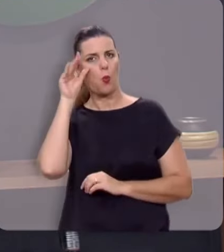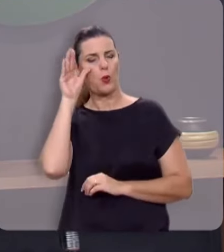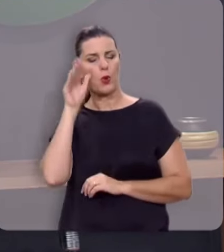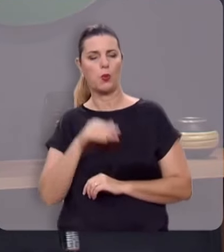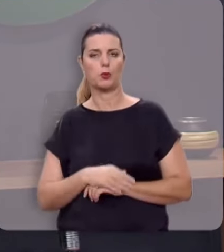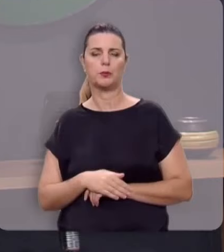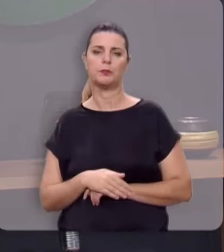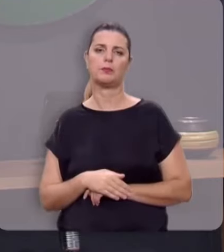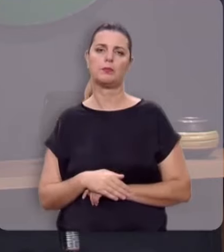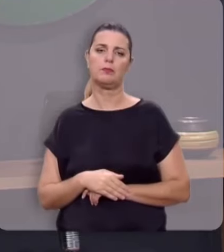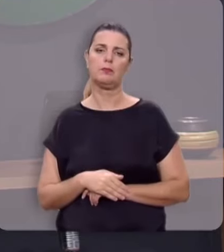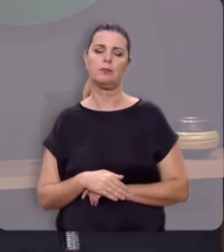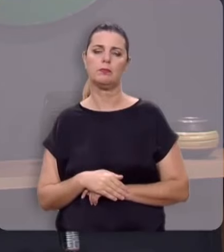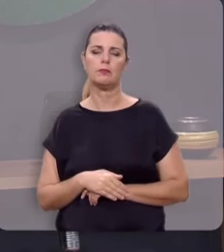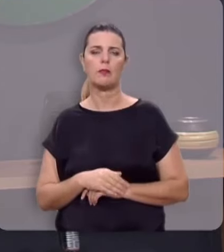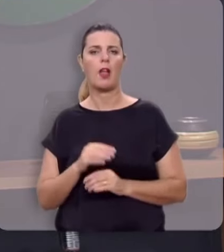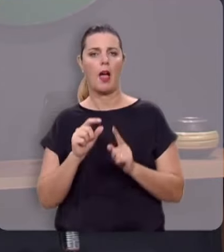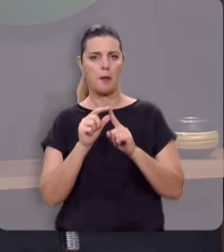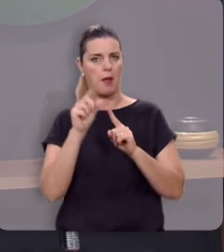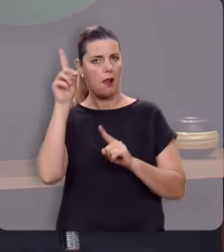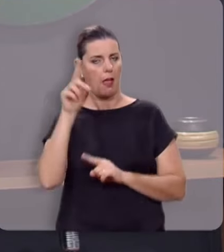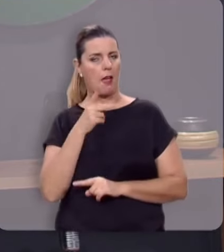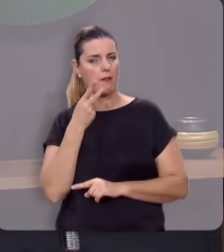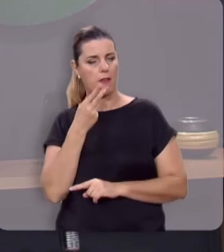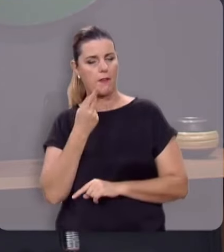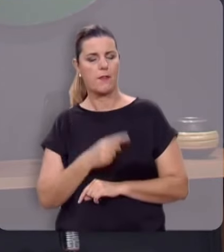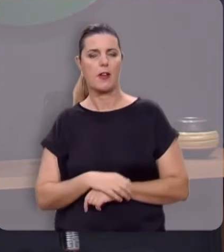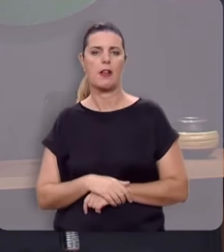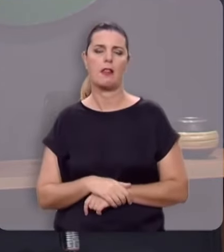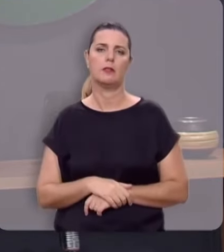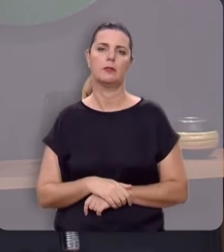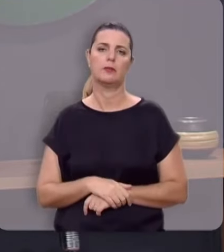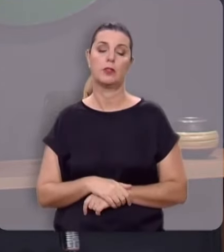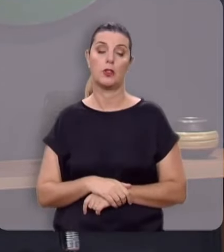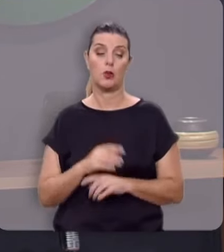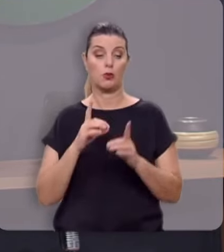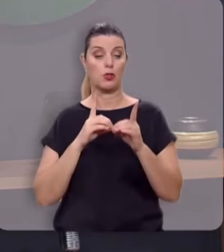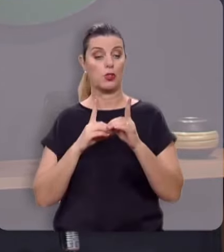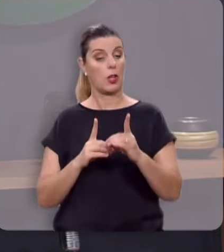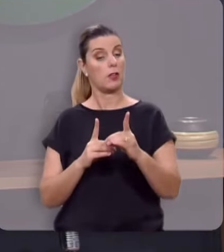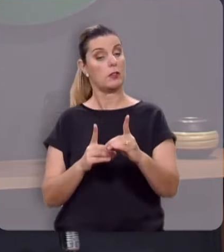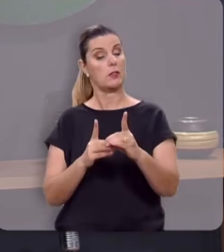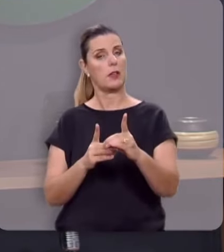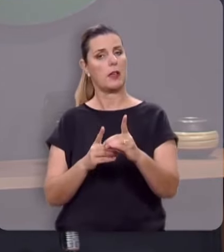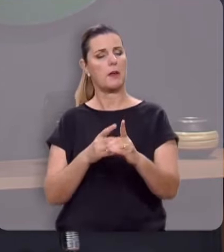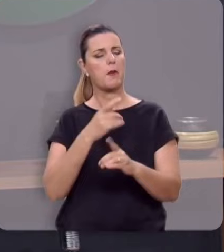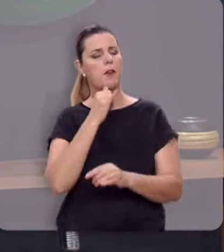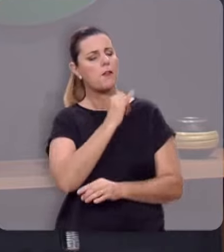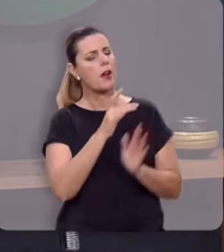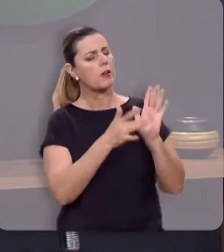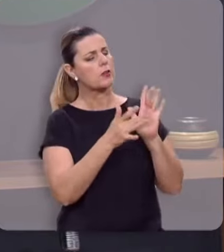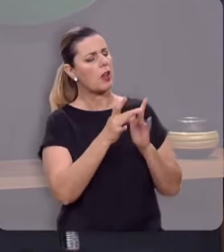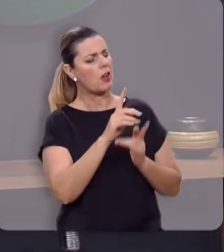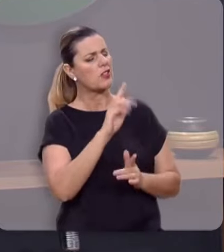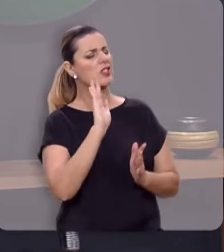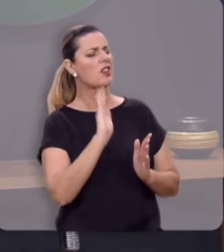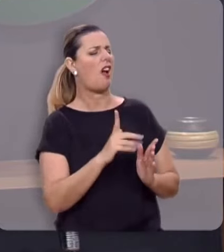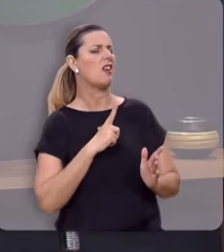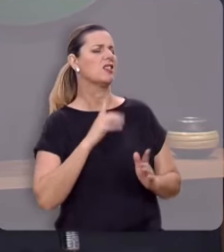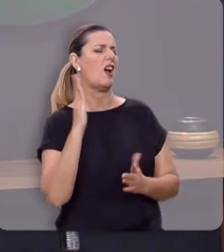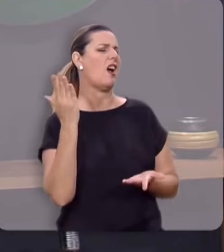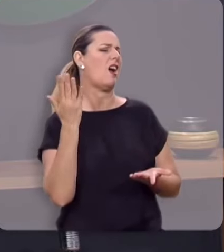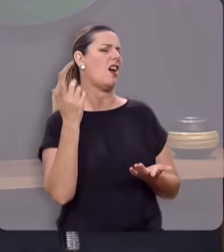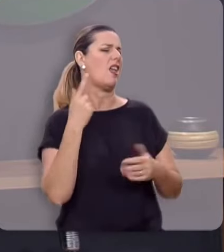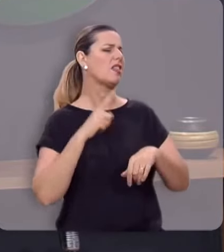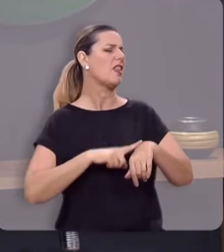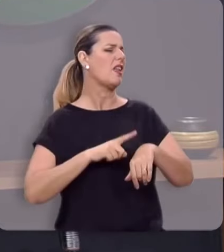curiosamente, diz as Escrituras que os discípulos dizem para Jesus: "Olha, Senhor, está tarde,